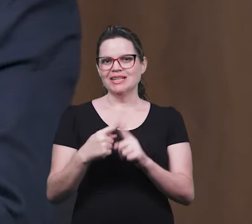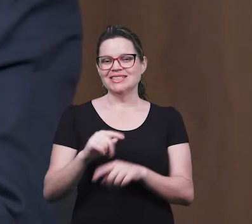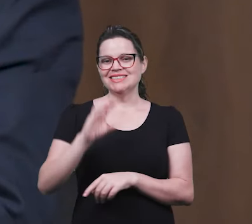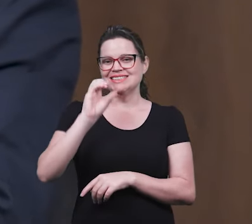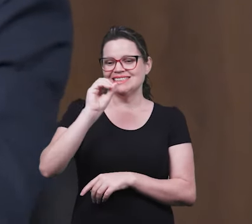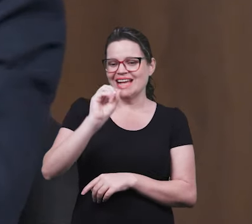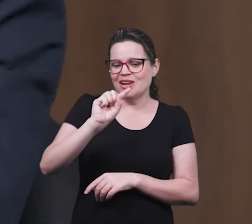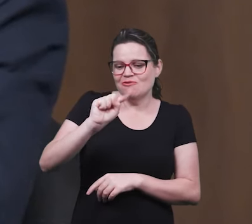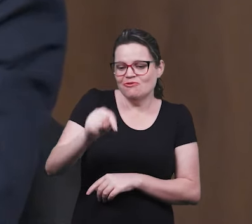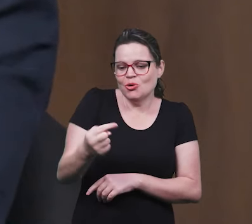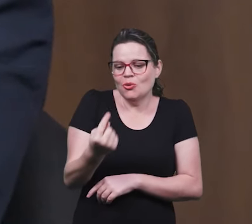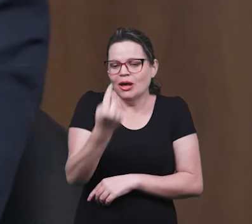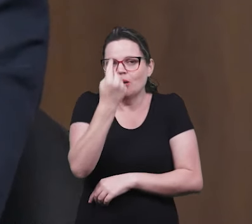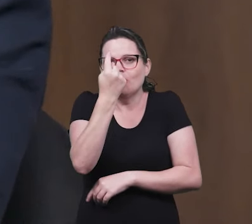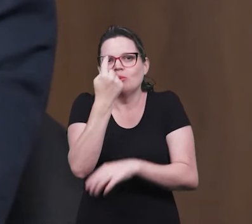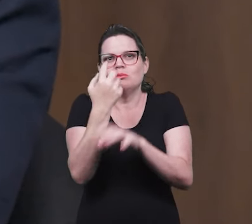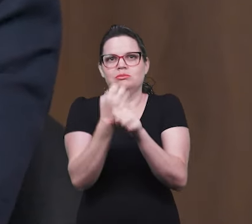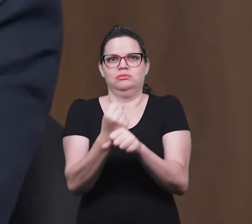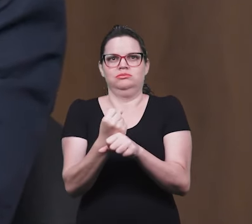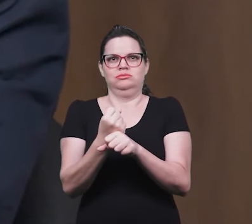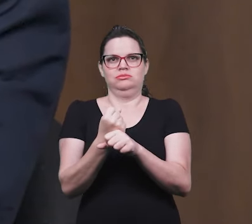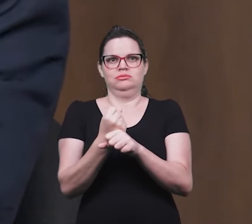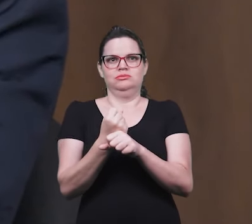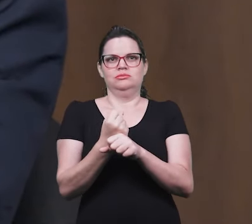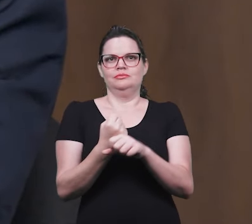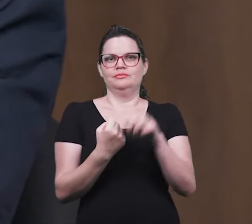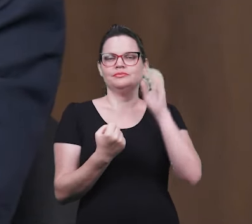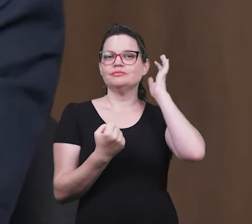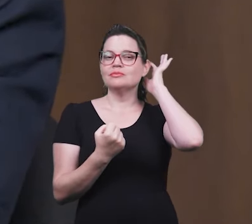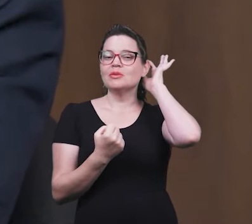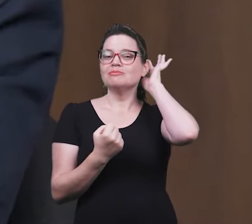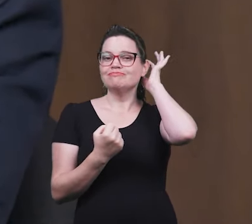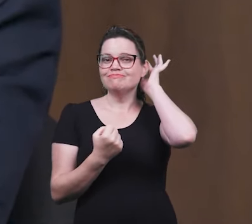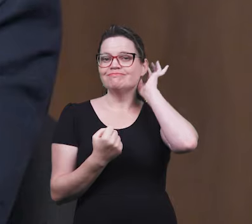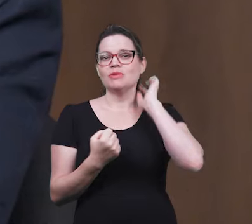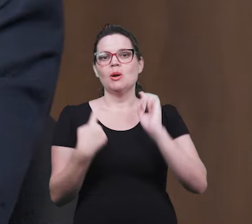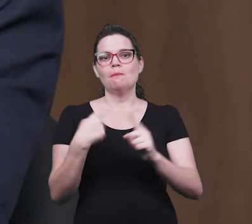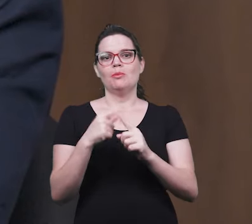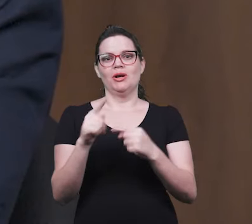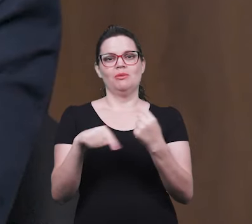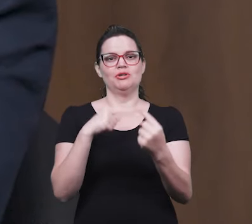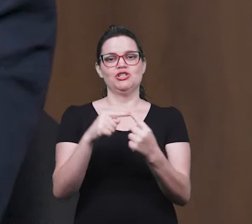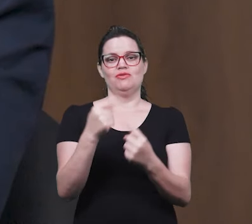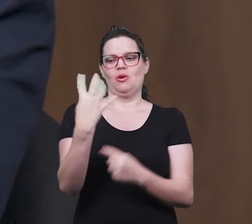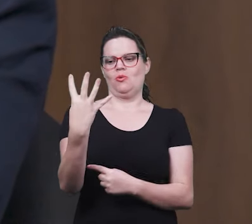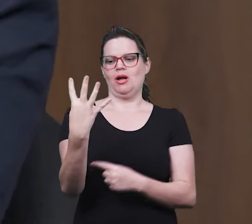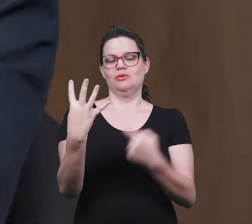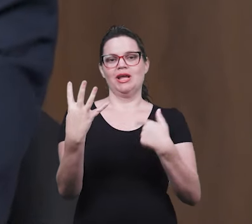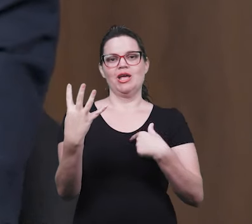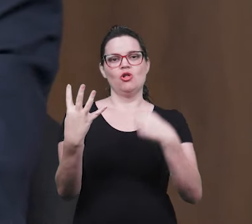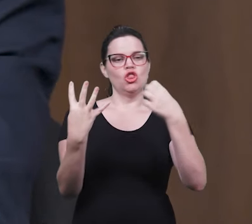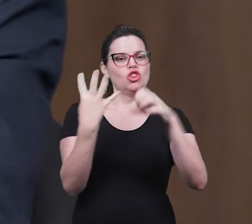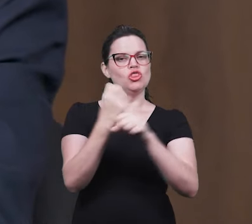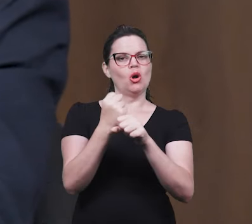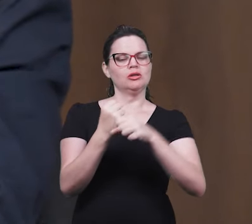prova, tirei 3,99, não sei o que lá, a meta era 4 ou 5, um negócio assim. Aí foi um escândalo. Tanto